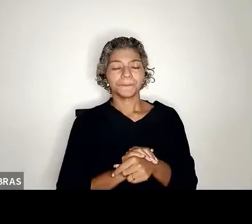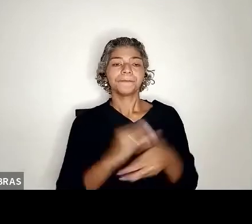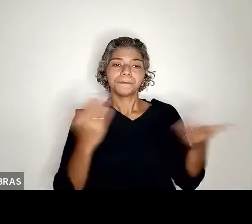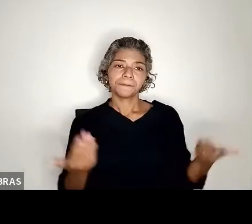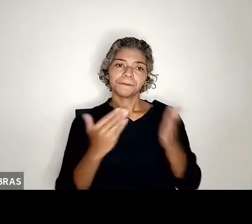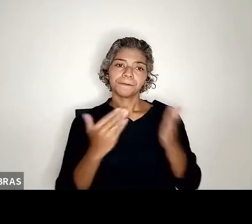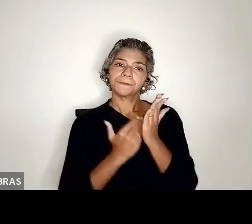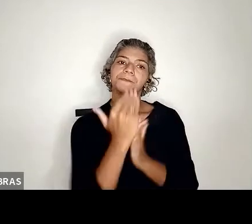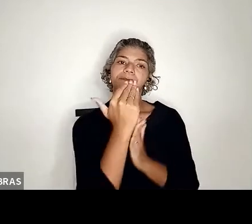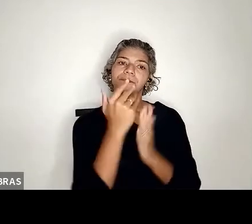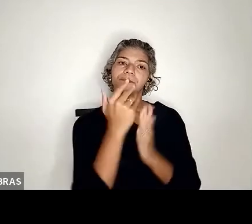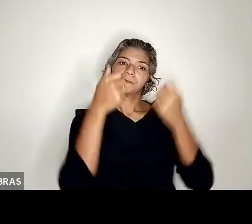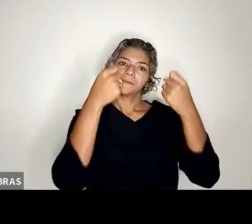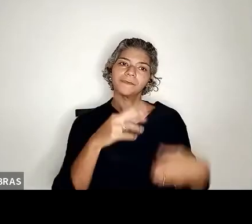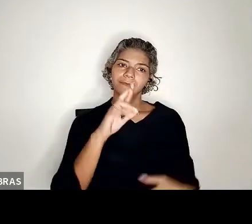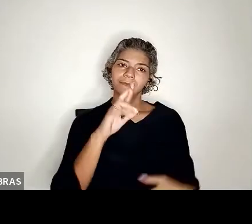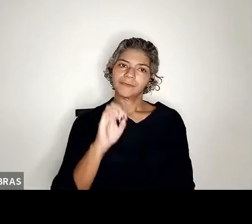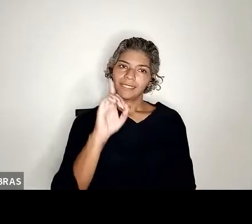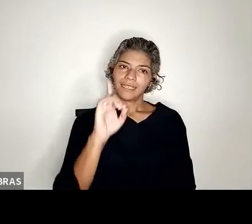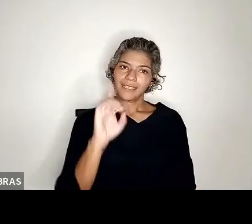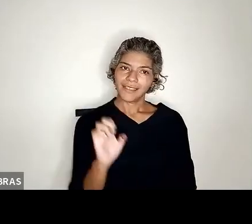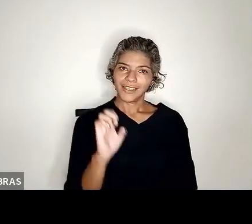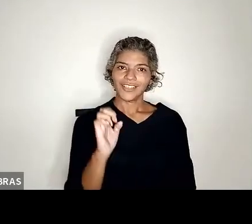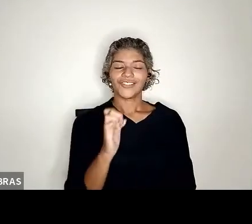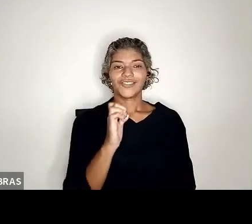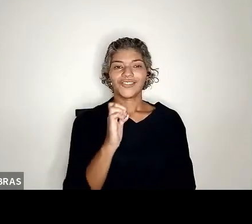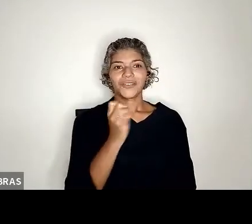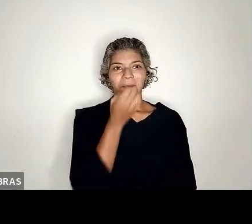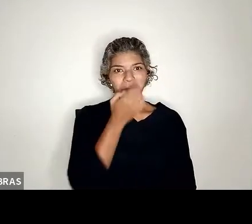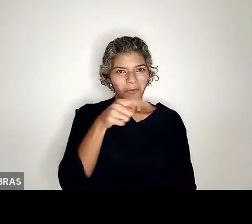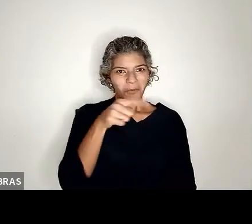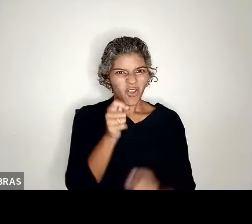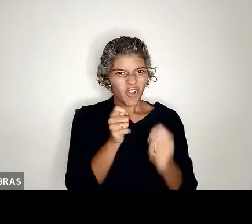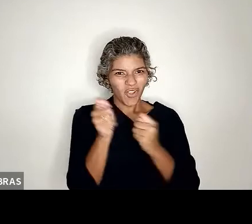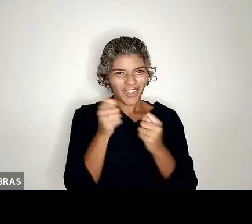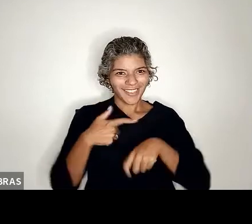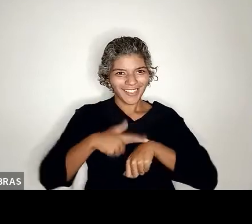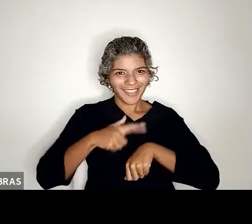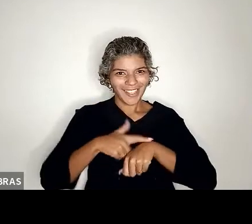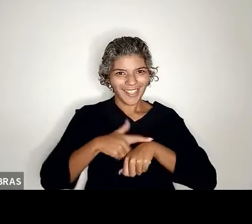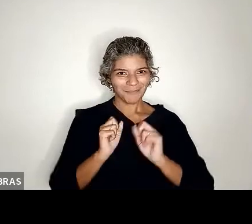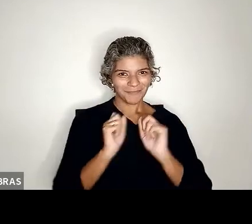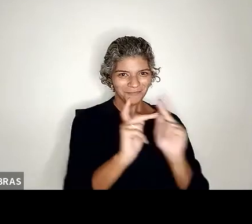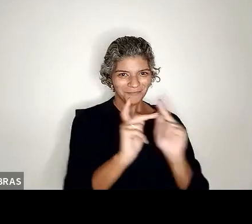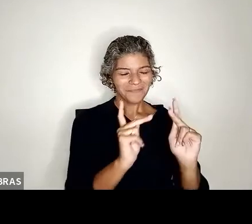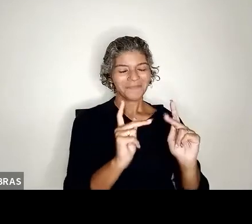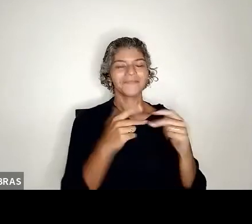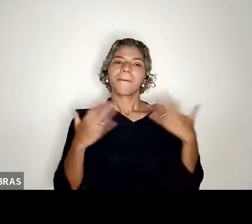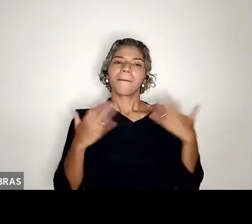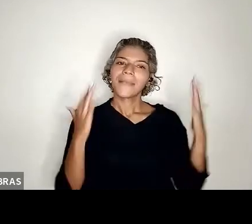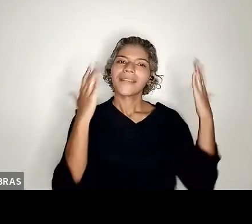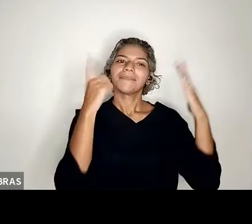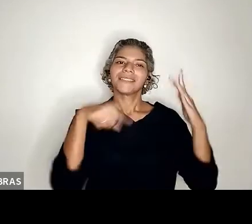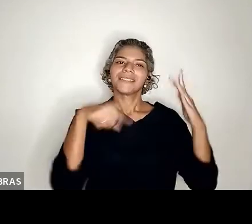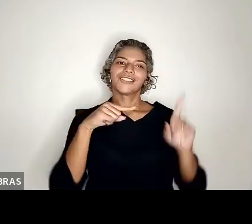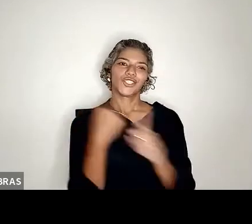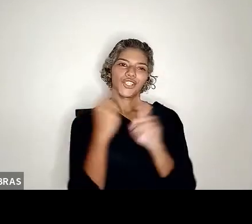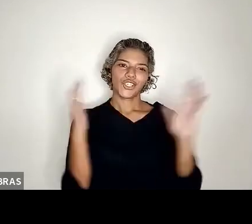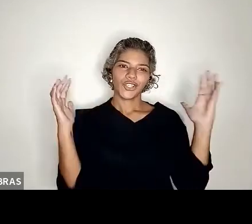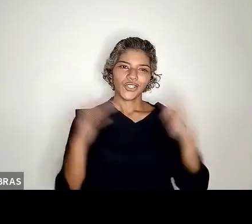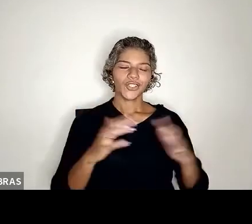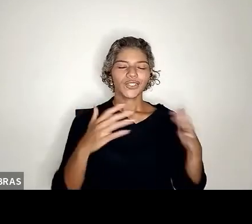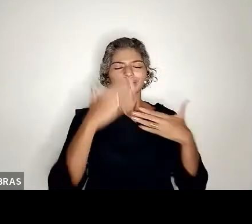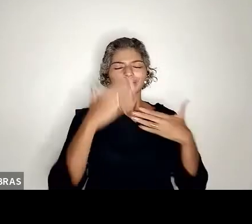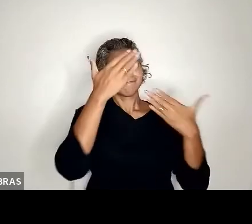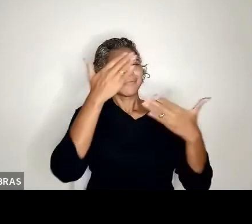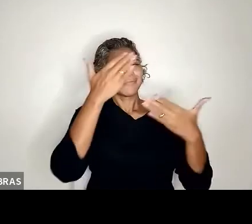bom que vai ter alguém já para me controlar aqui no tempo. Então, parabenizo o encontro, estou muito feliz, agradeço muito as organizadoras do encontro,